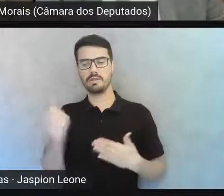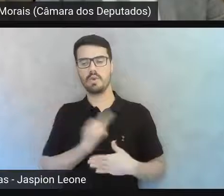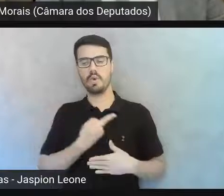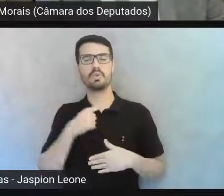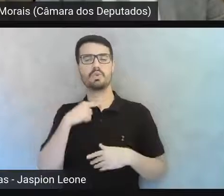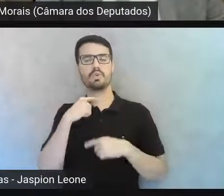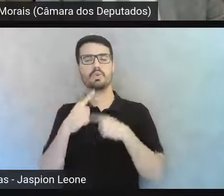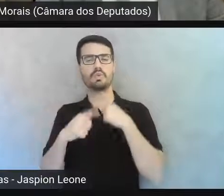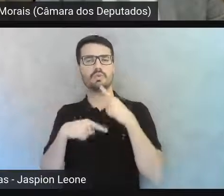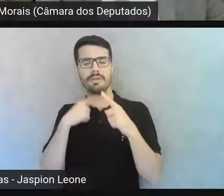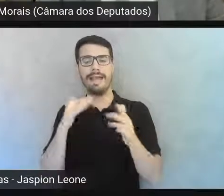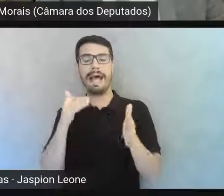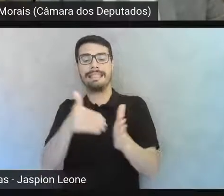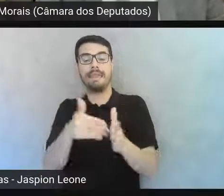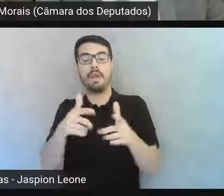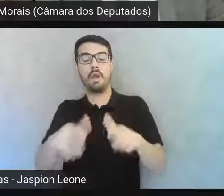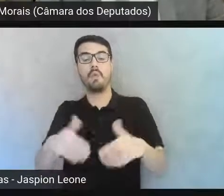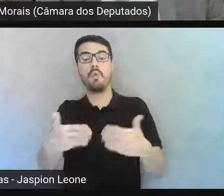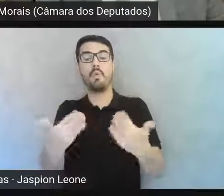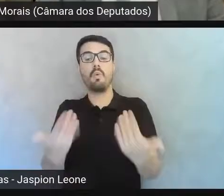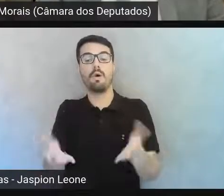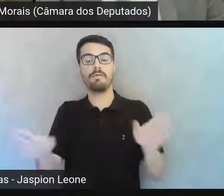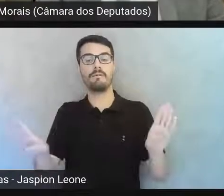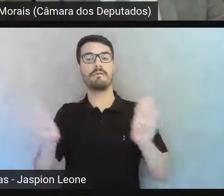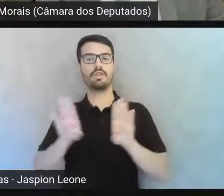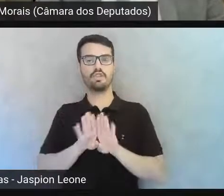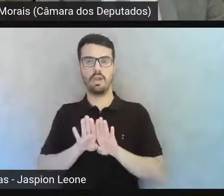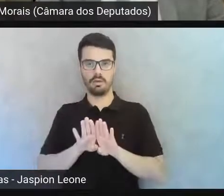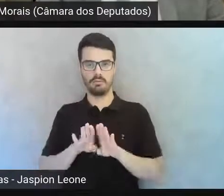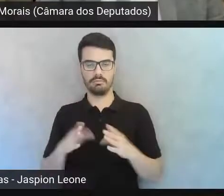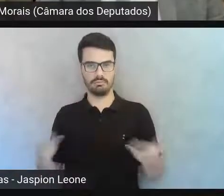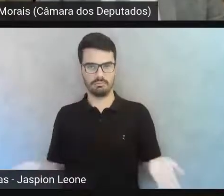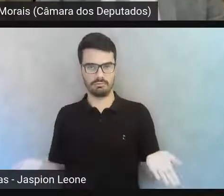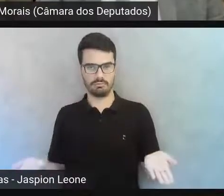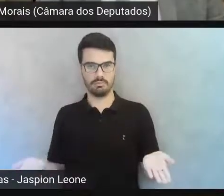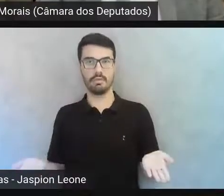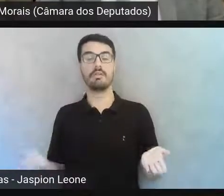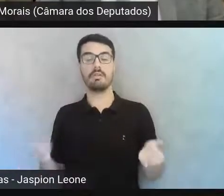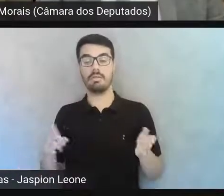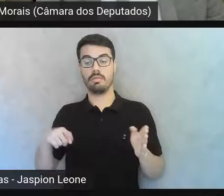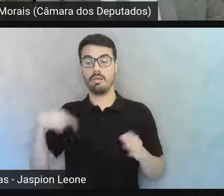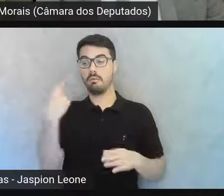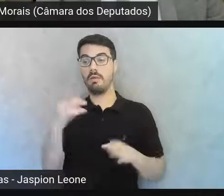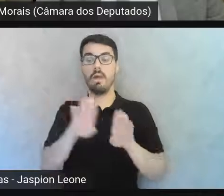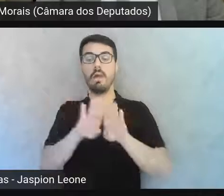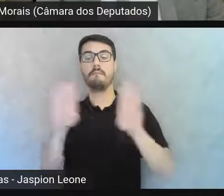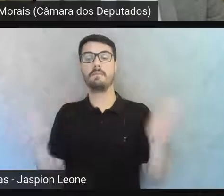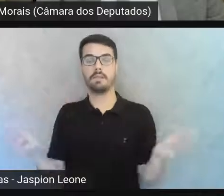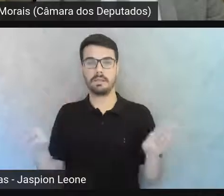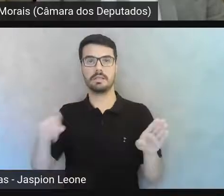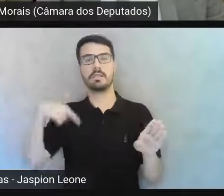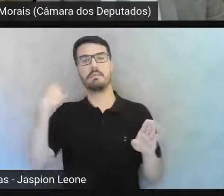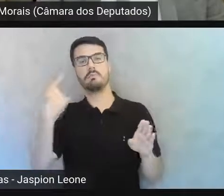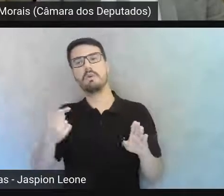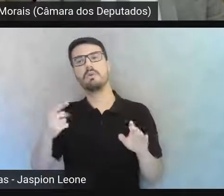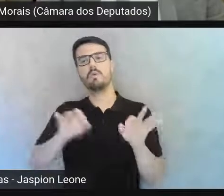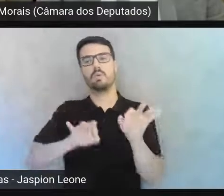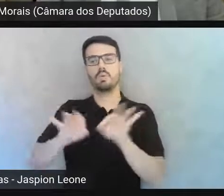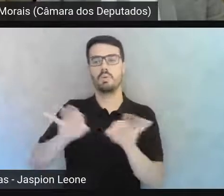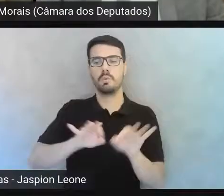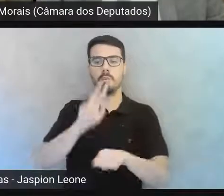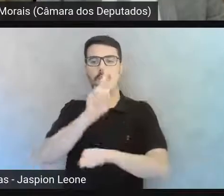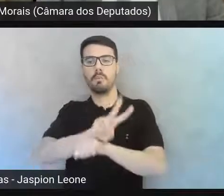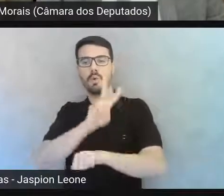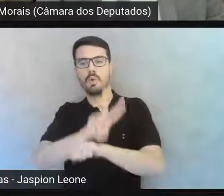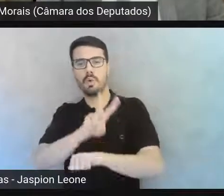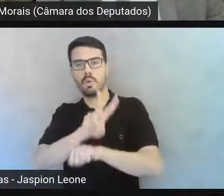dúvida. Até quando? Até quando nós vamos fechar os órgãos? Até quando nós vamos tomar medidas de contenção aqui